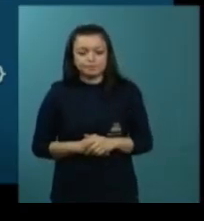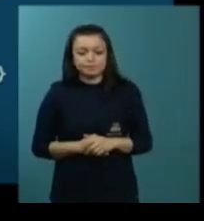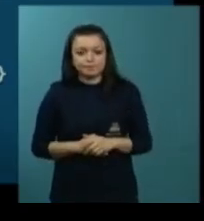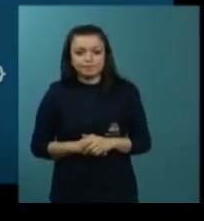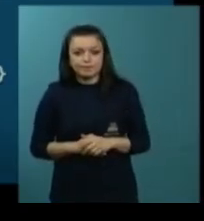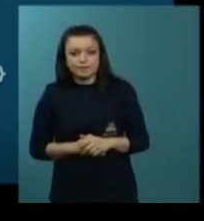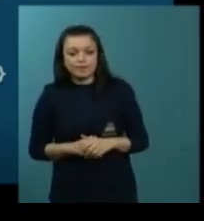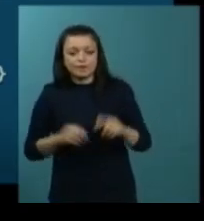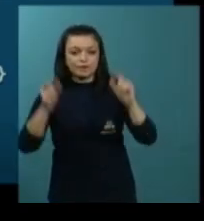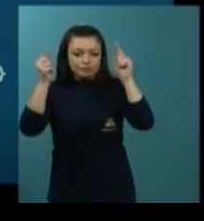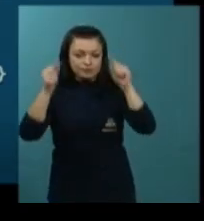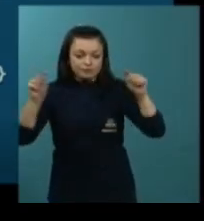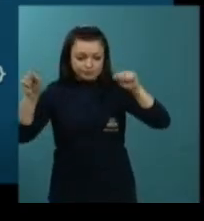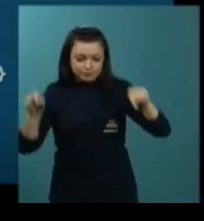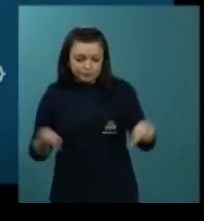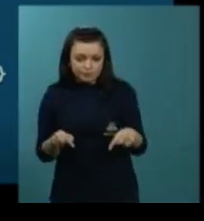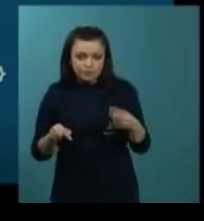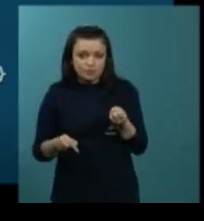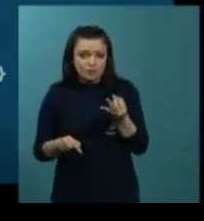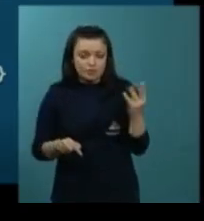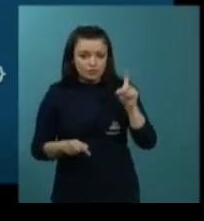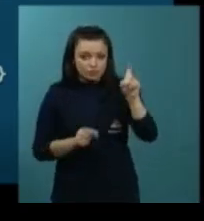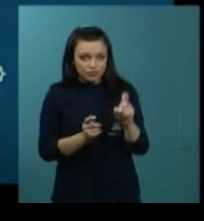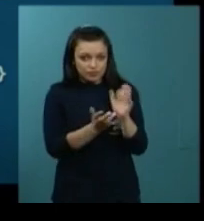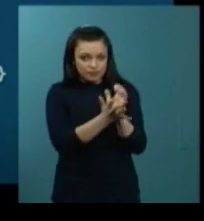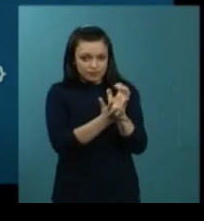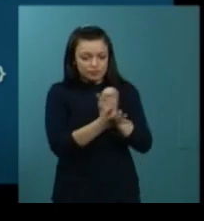um conjunto de elementos X,